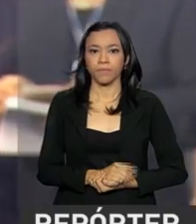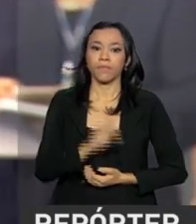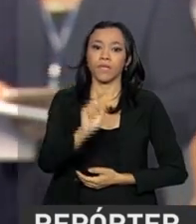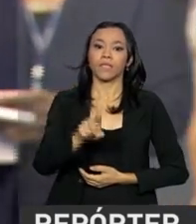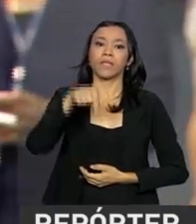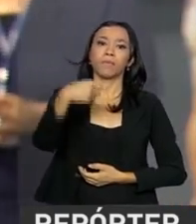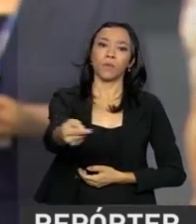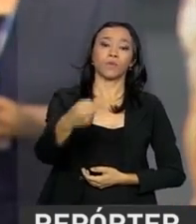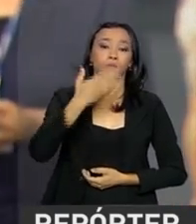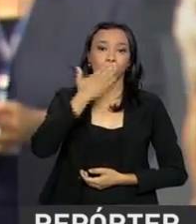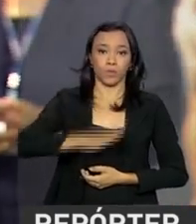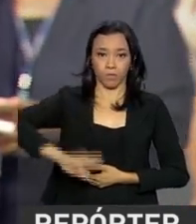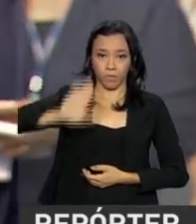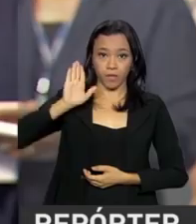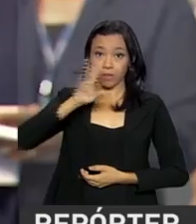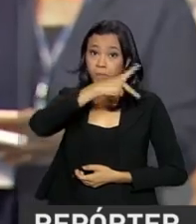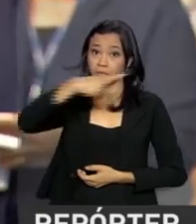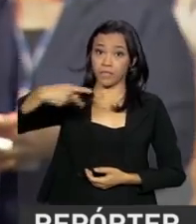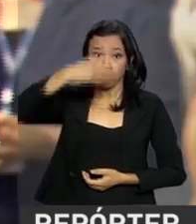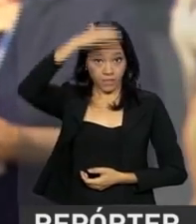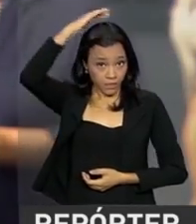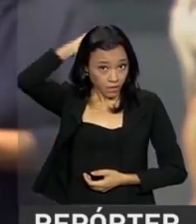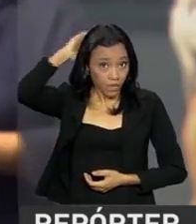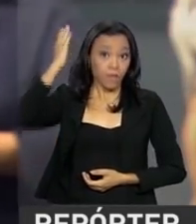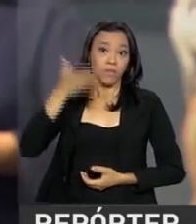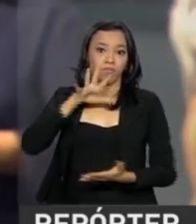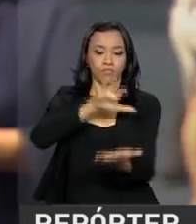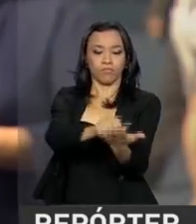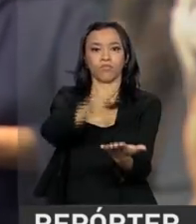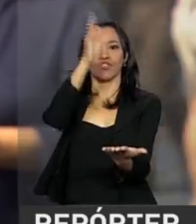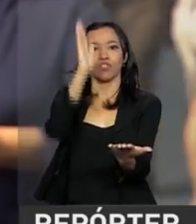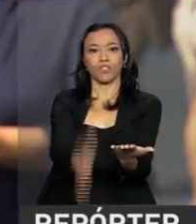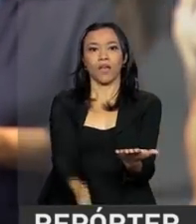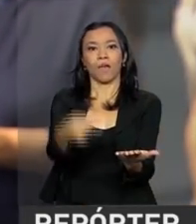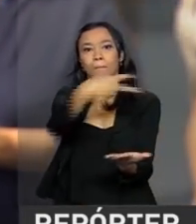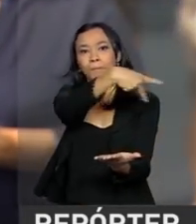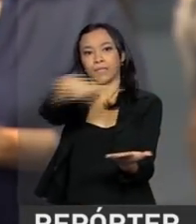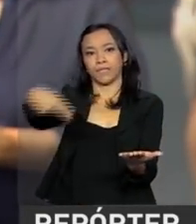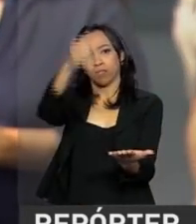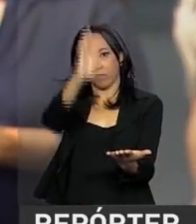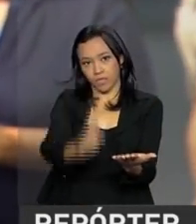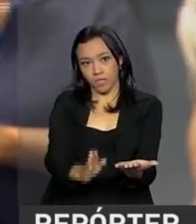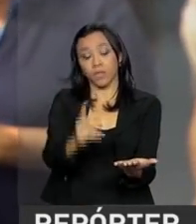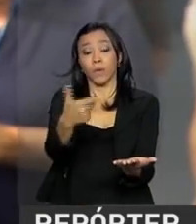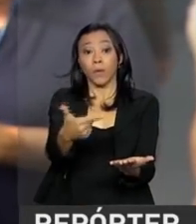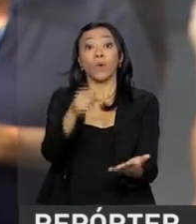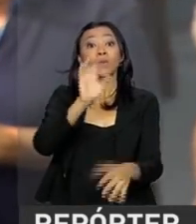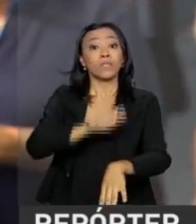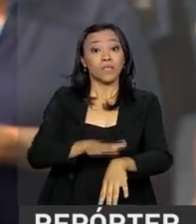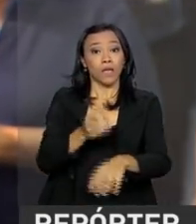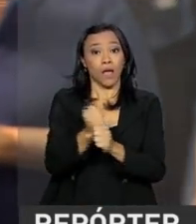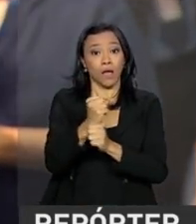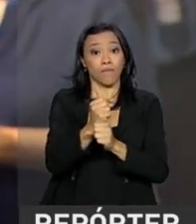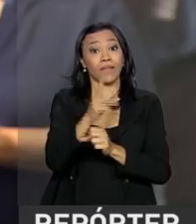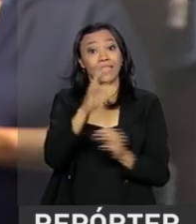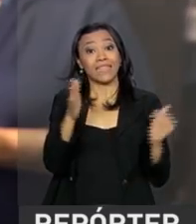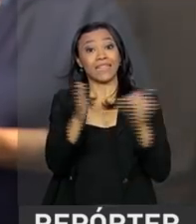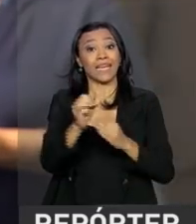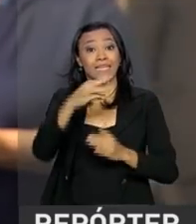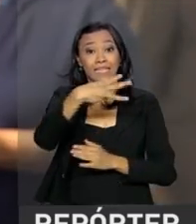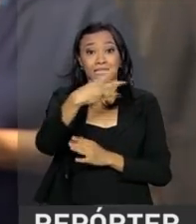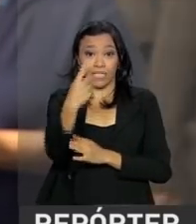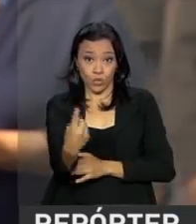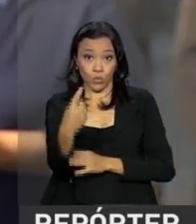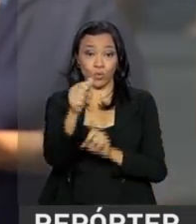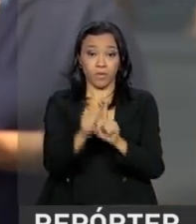Após o juramento, Renan Calheiros declarou Michel Temer empossado presidente da República. O mandato de Temer vai até 31